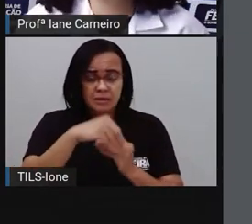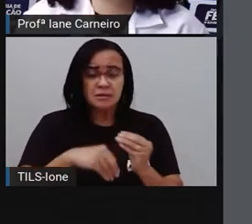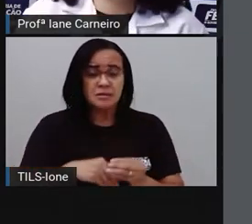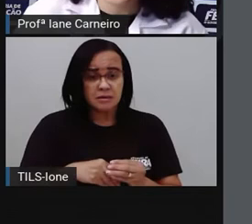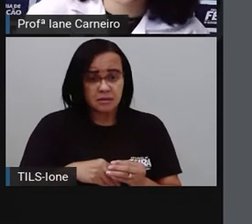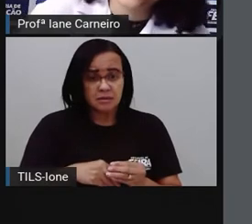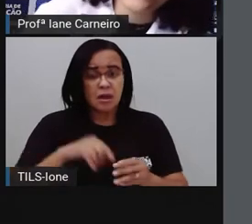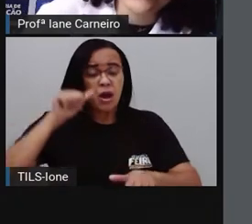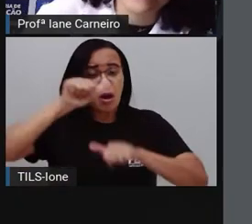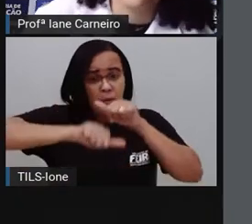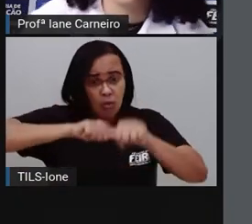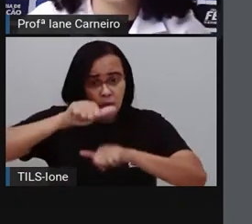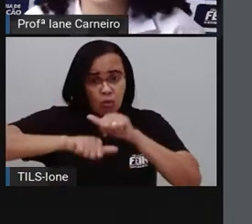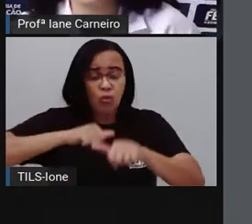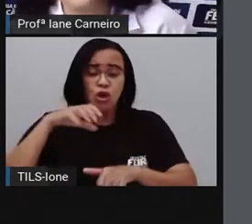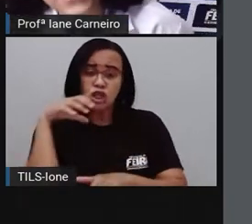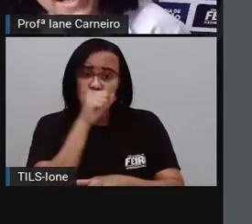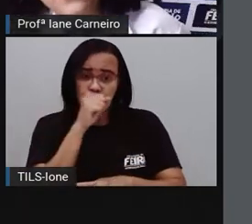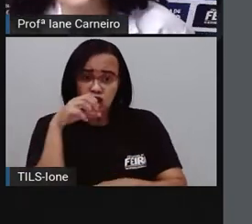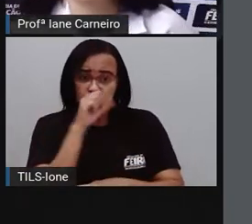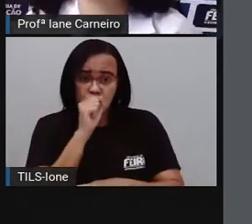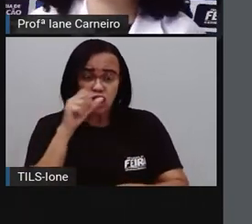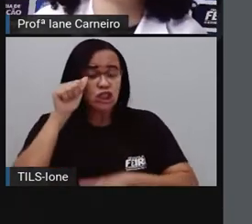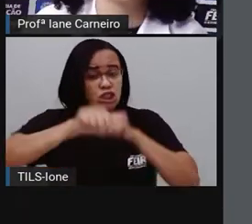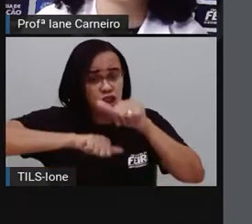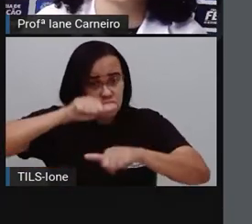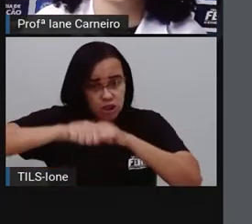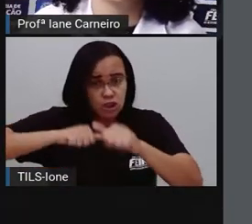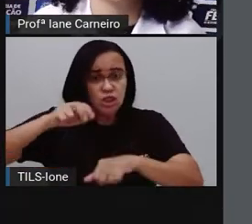De laranja para verde.